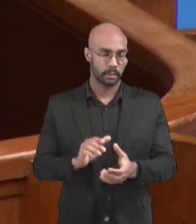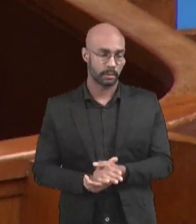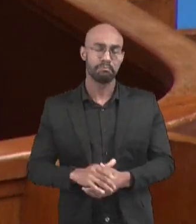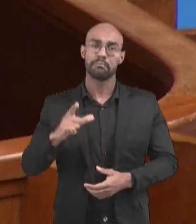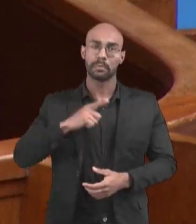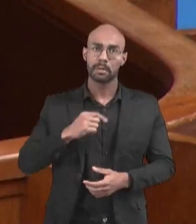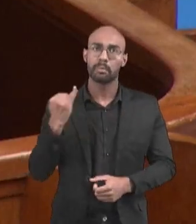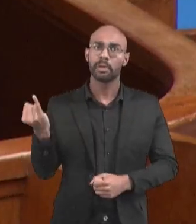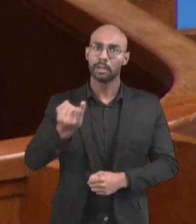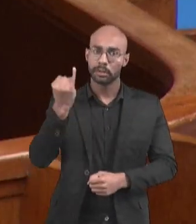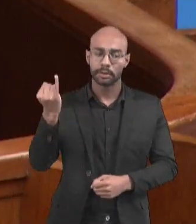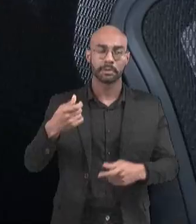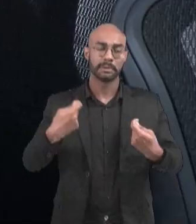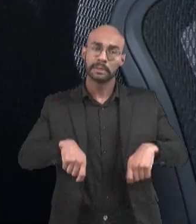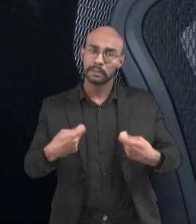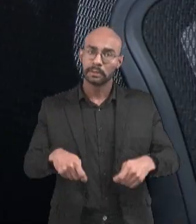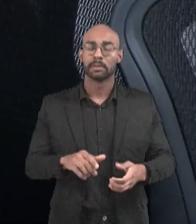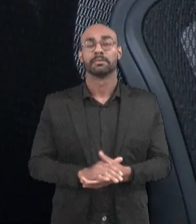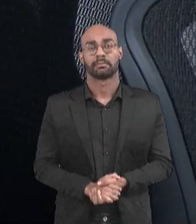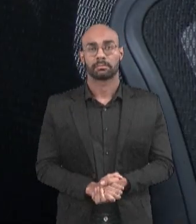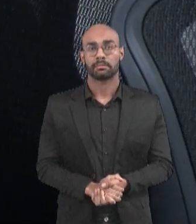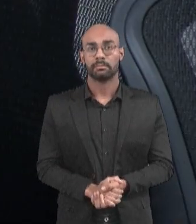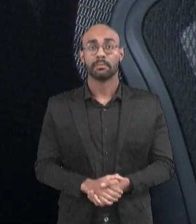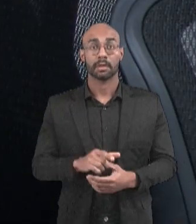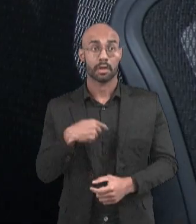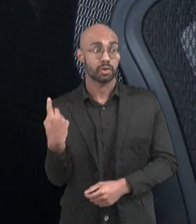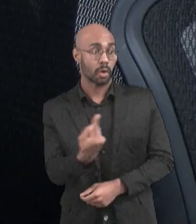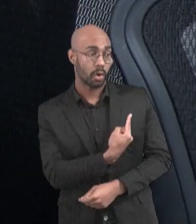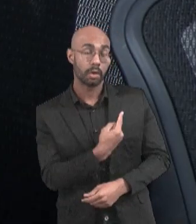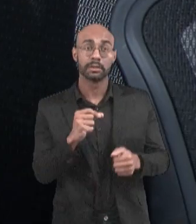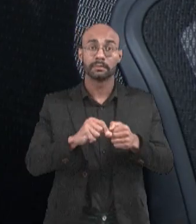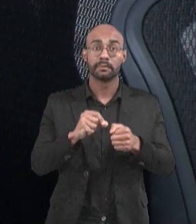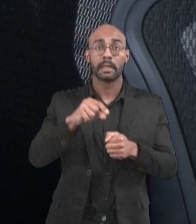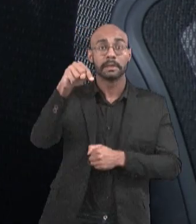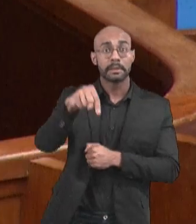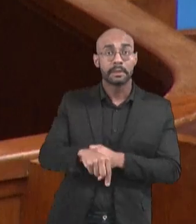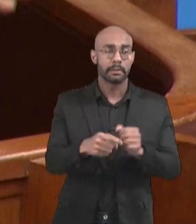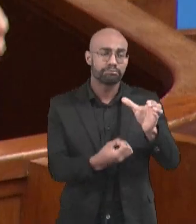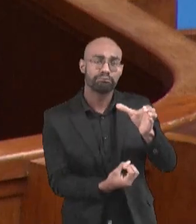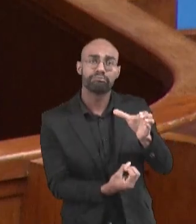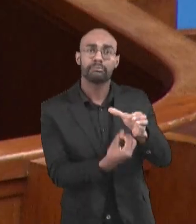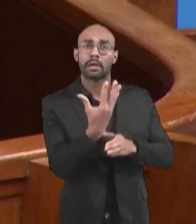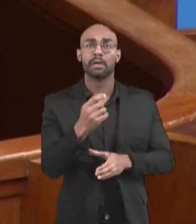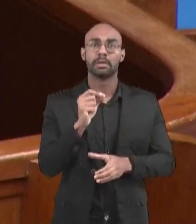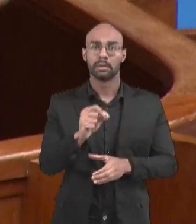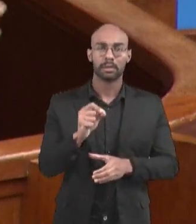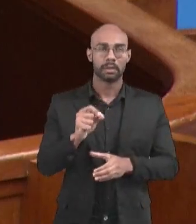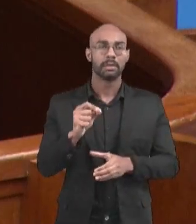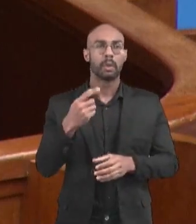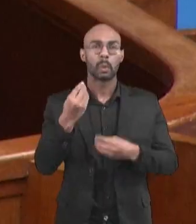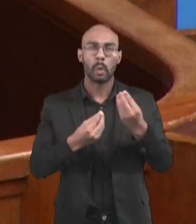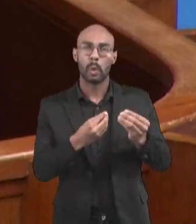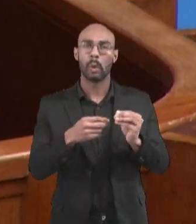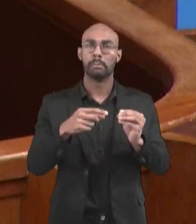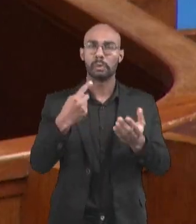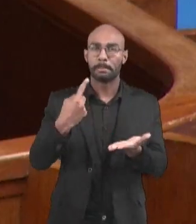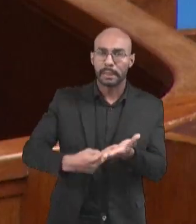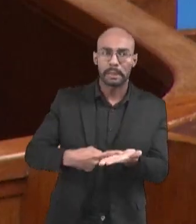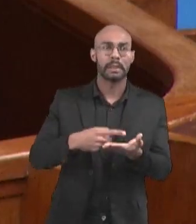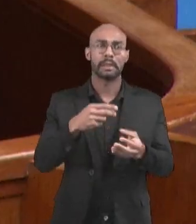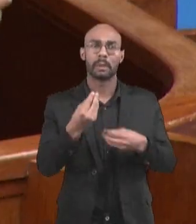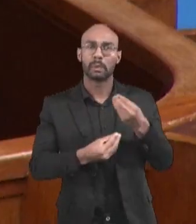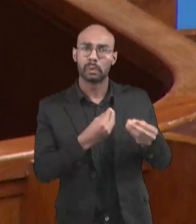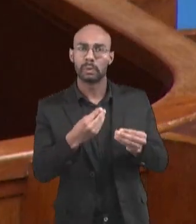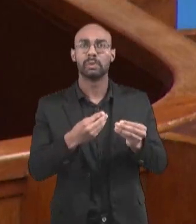muita relevância. O que nós fazemos aqui de criar a cor do suicídio, a cor do